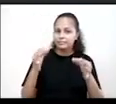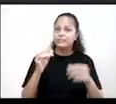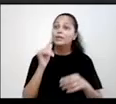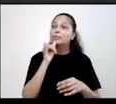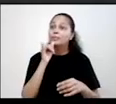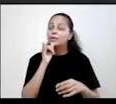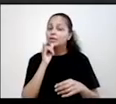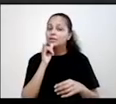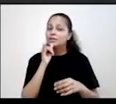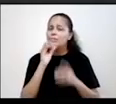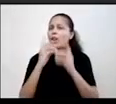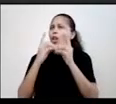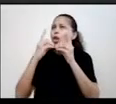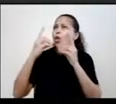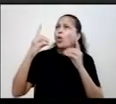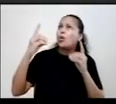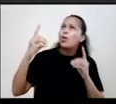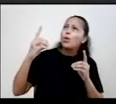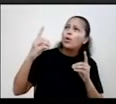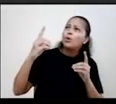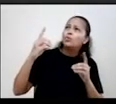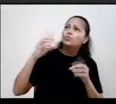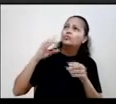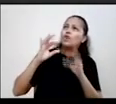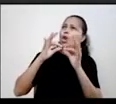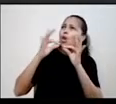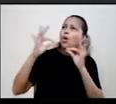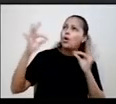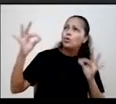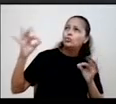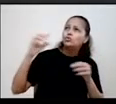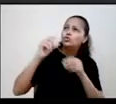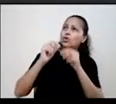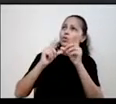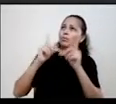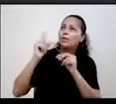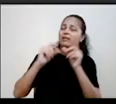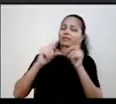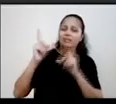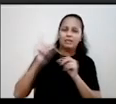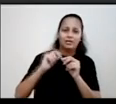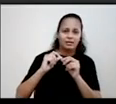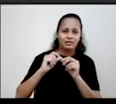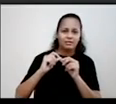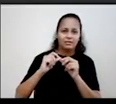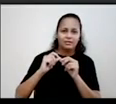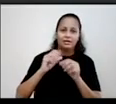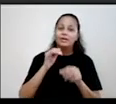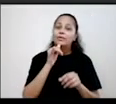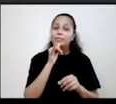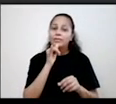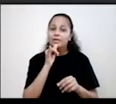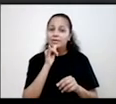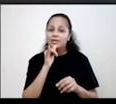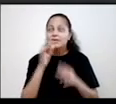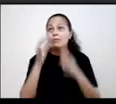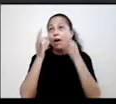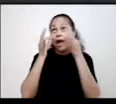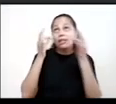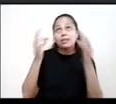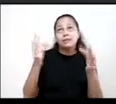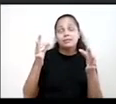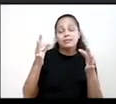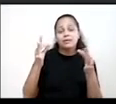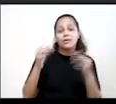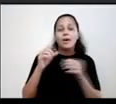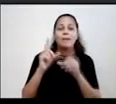longe uma estrela, eu estou destacando, enfatizando surgiu e não a estrela. Se eu digo uma estrela surgiu ao longe, eu já estou chamando mais